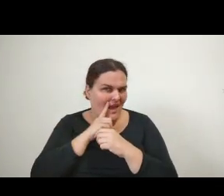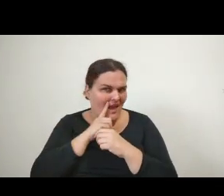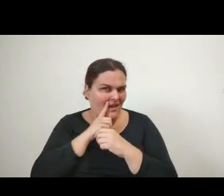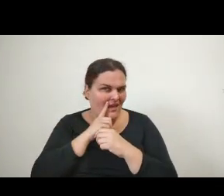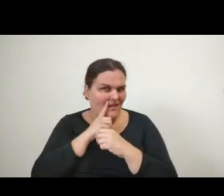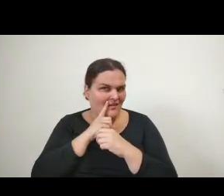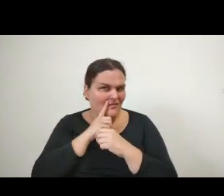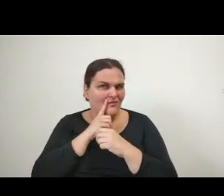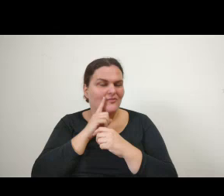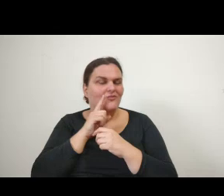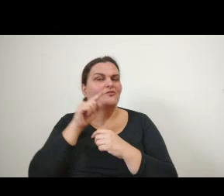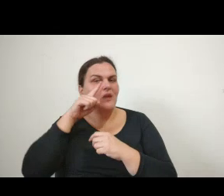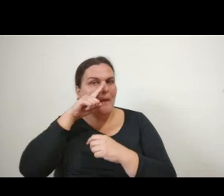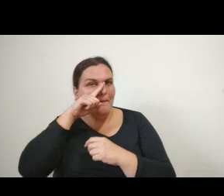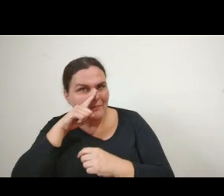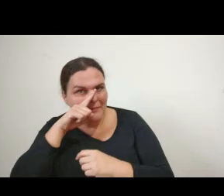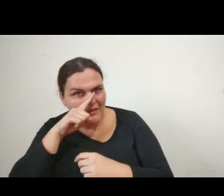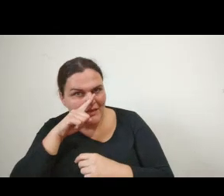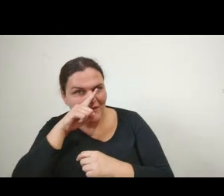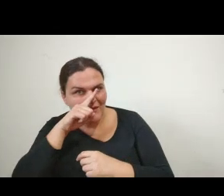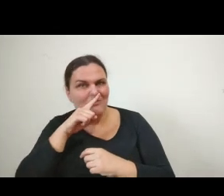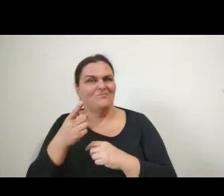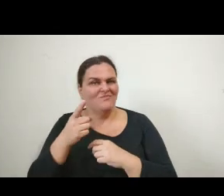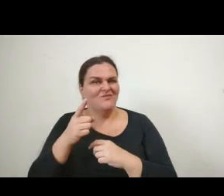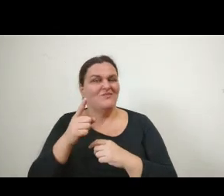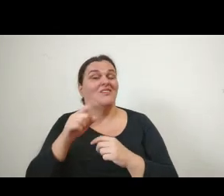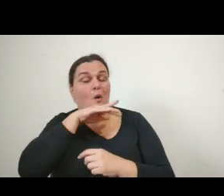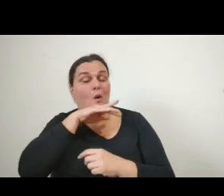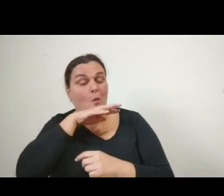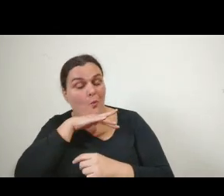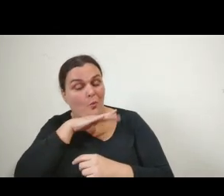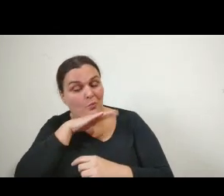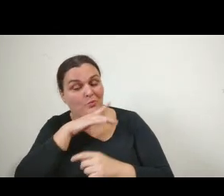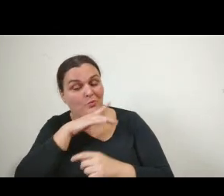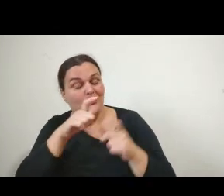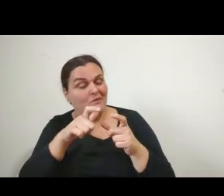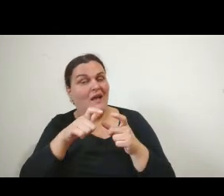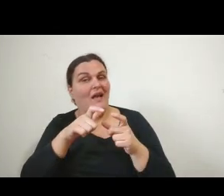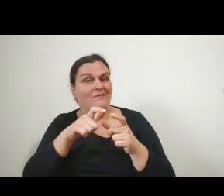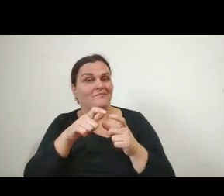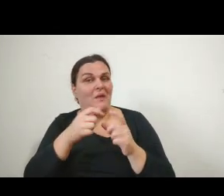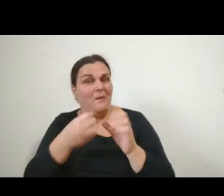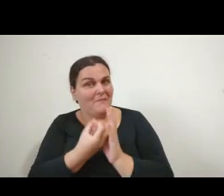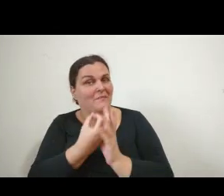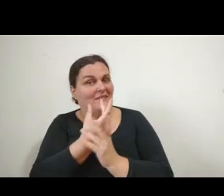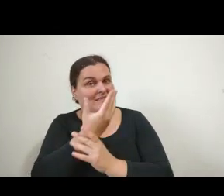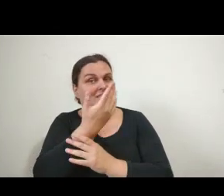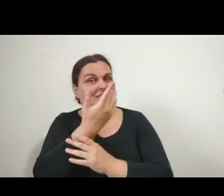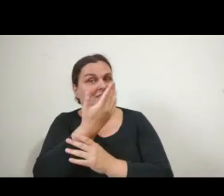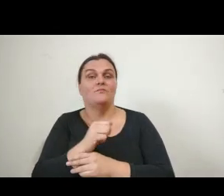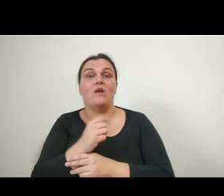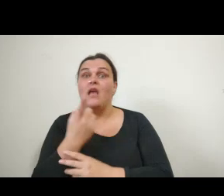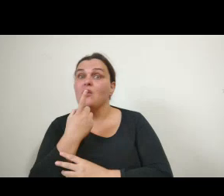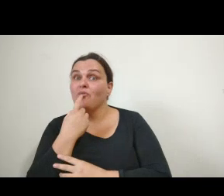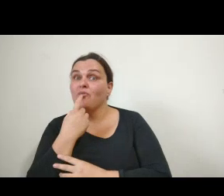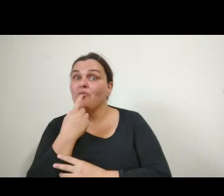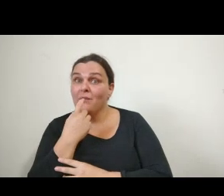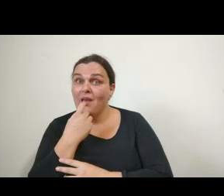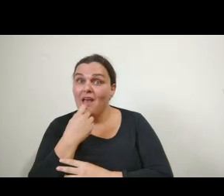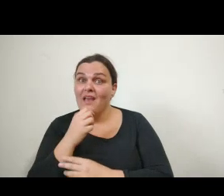então, desfavoráveis para o cultivo de soja. Em vermelho, né, seriam as mais